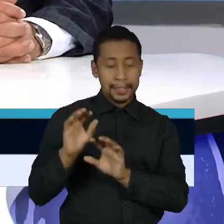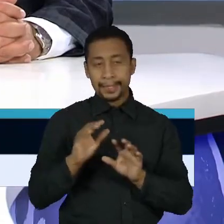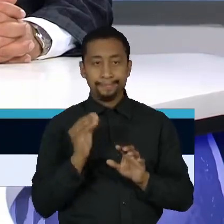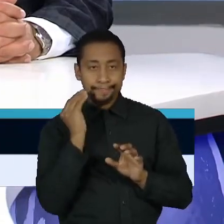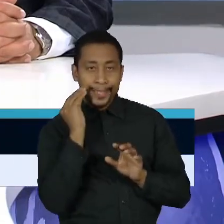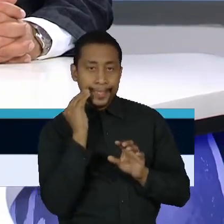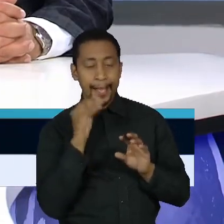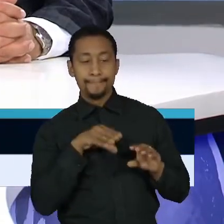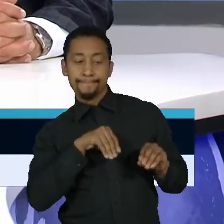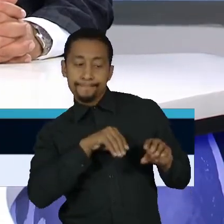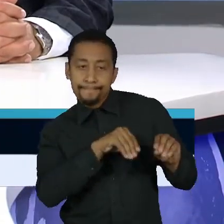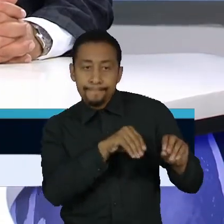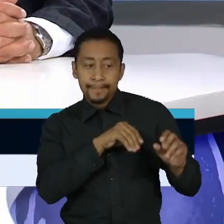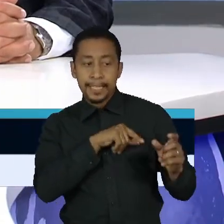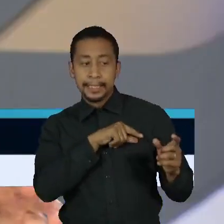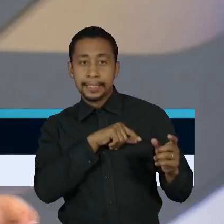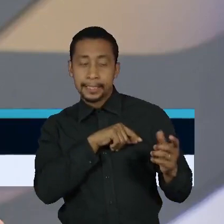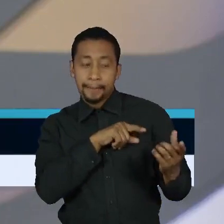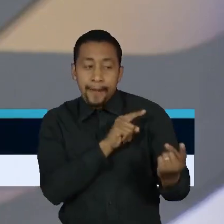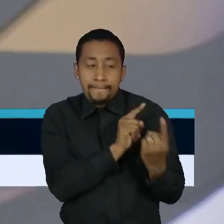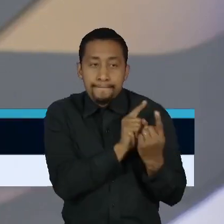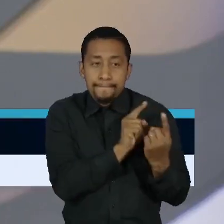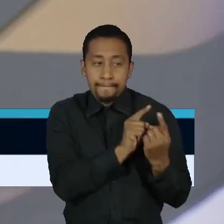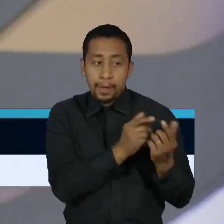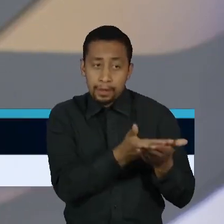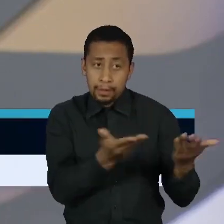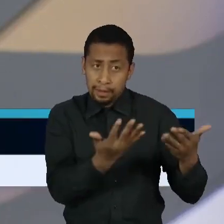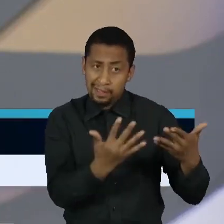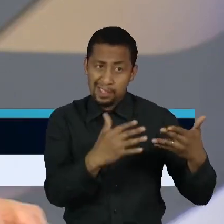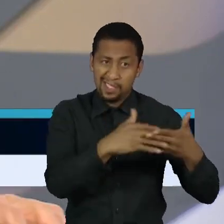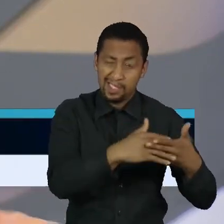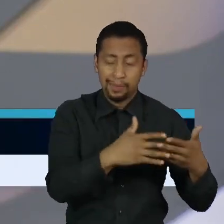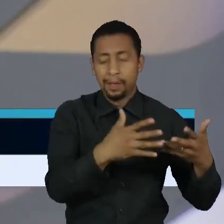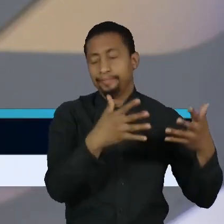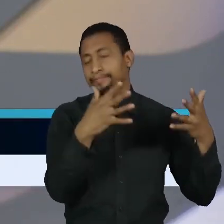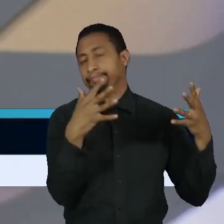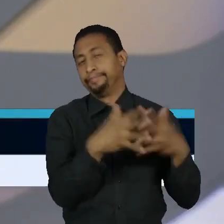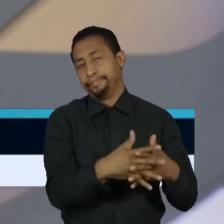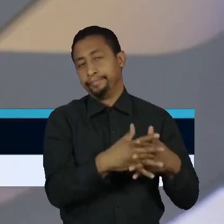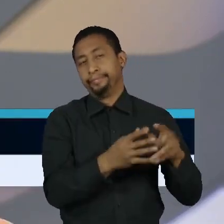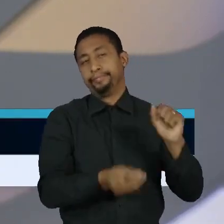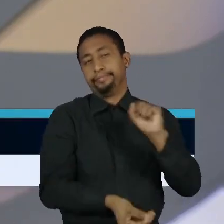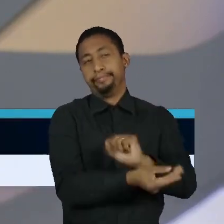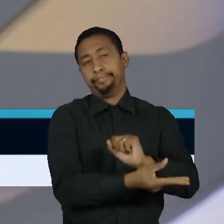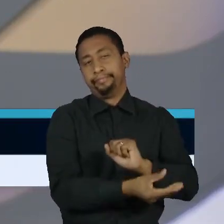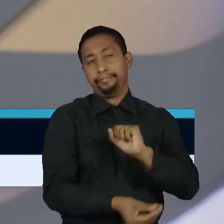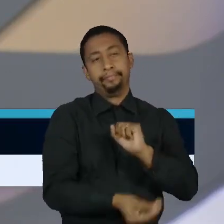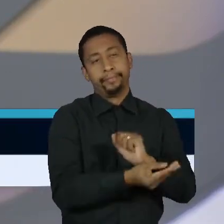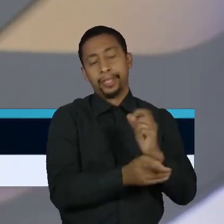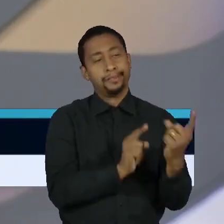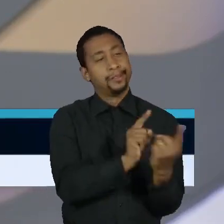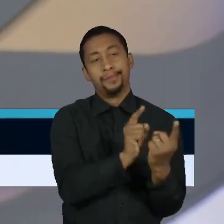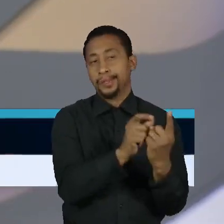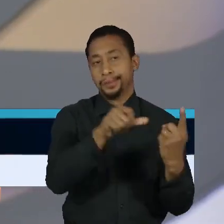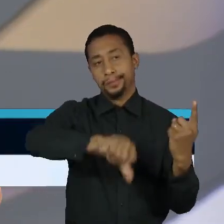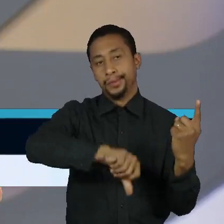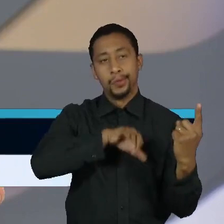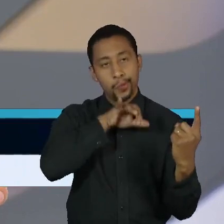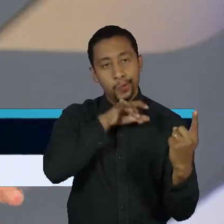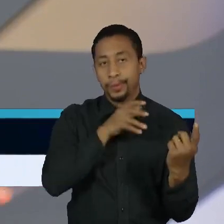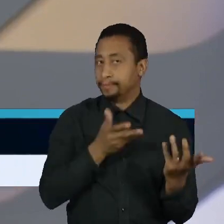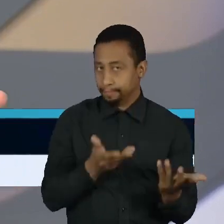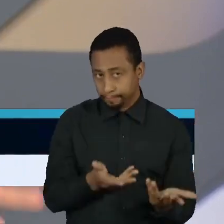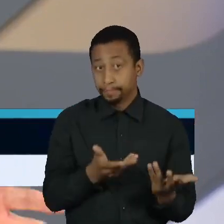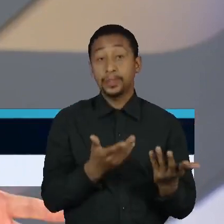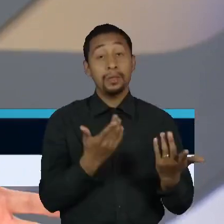na prestação de serviços ao cidadão, mais ineficiência e mais corrupção. Então, as parcerias